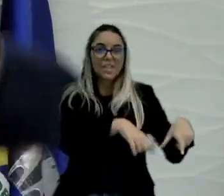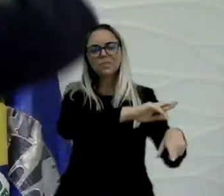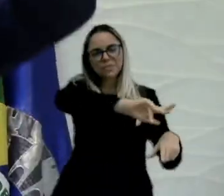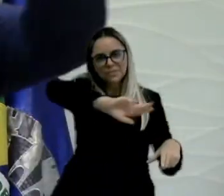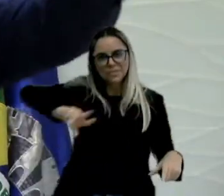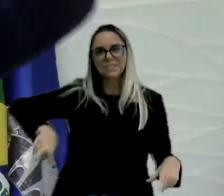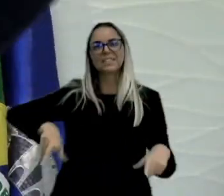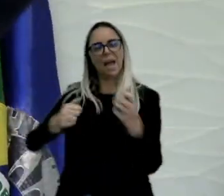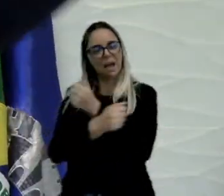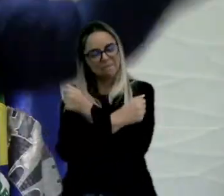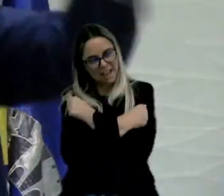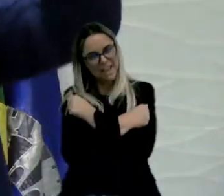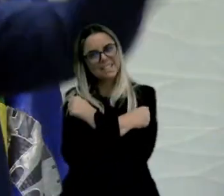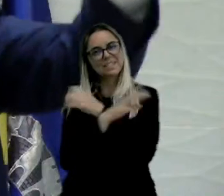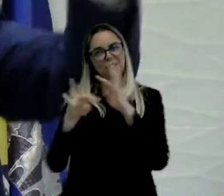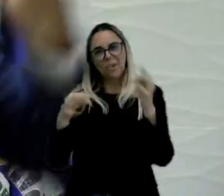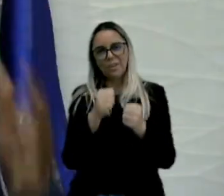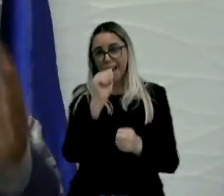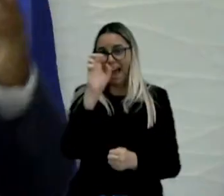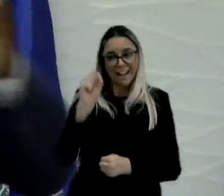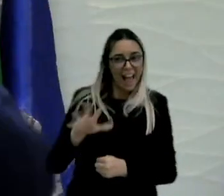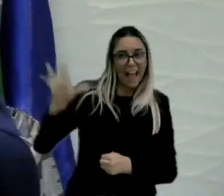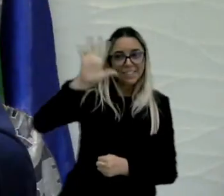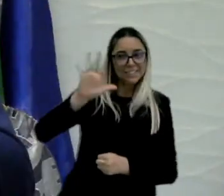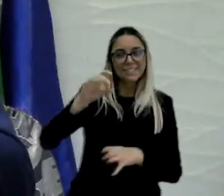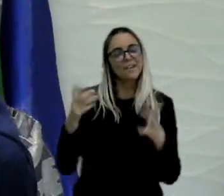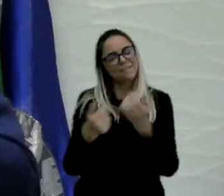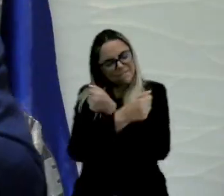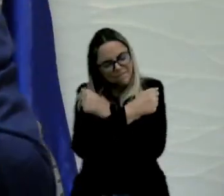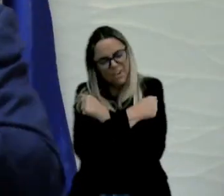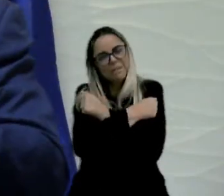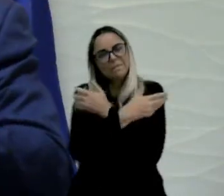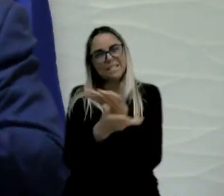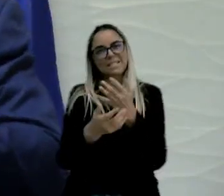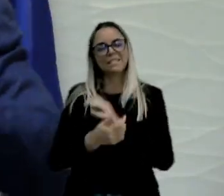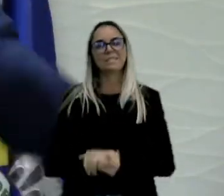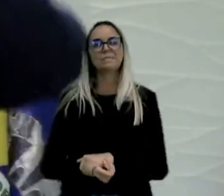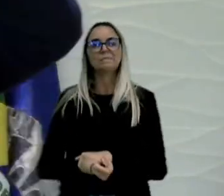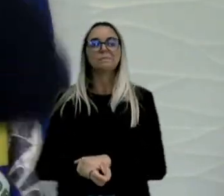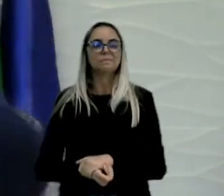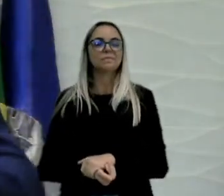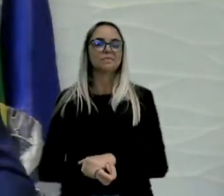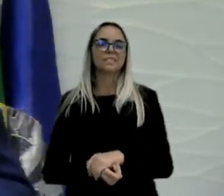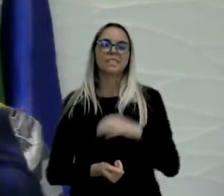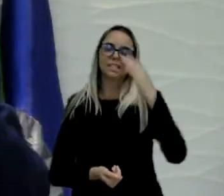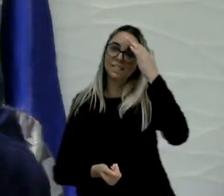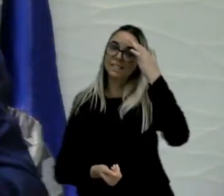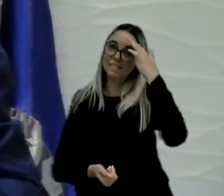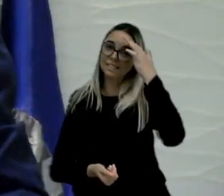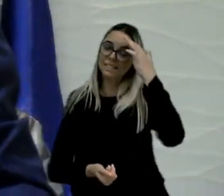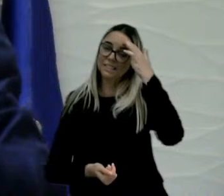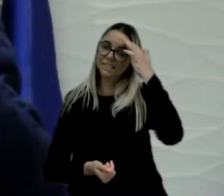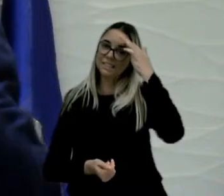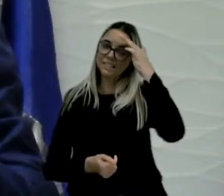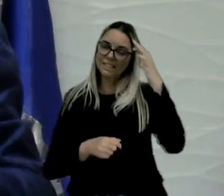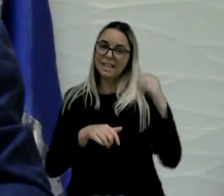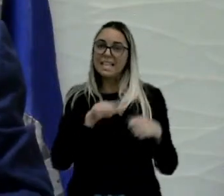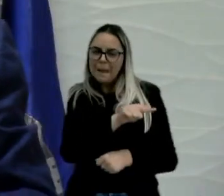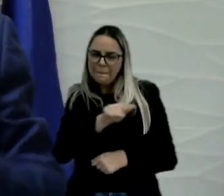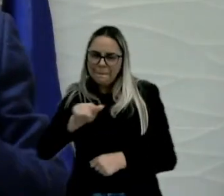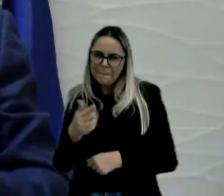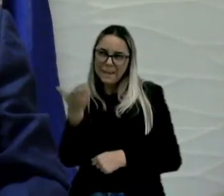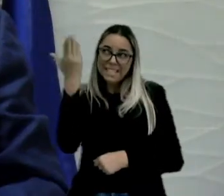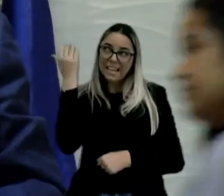Alegre enfim aquele Agreste todo eu Manda um forte abraço na última semana a gente